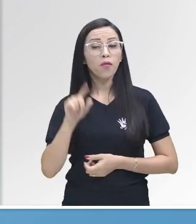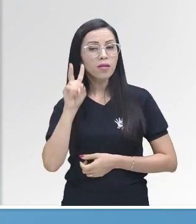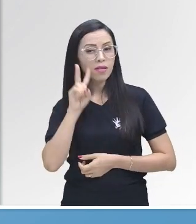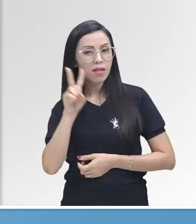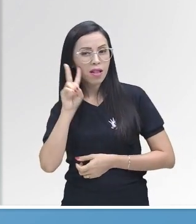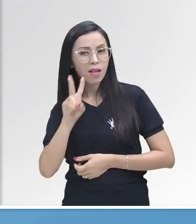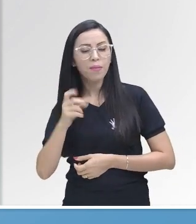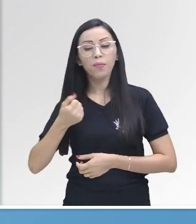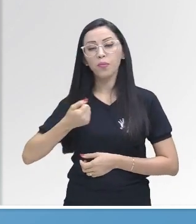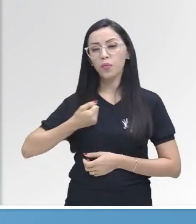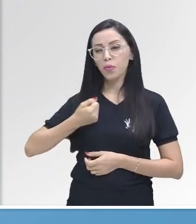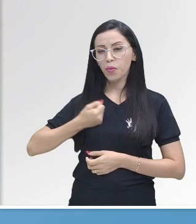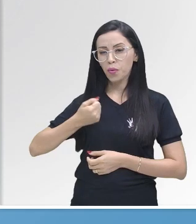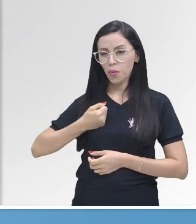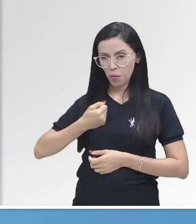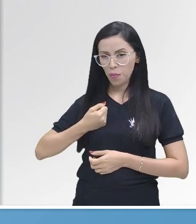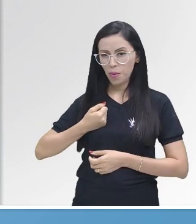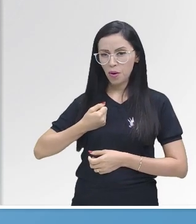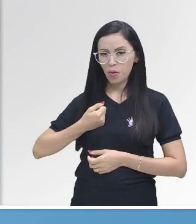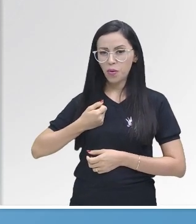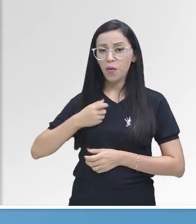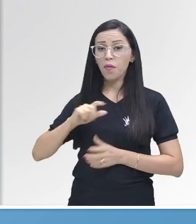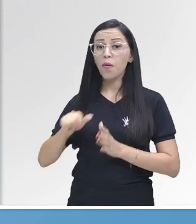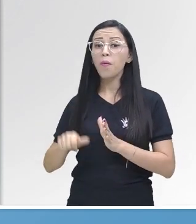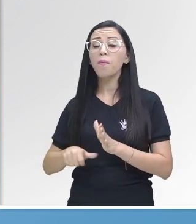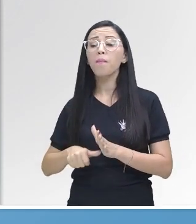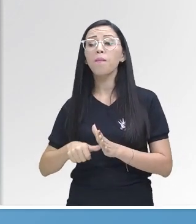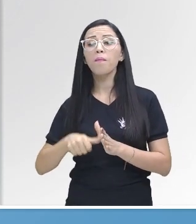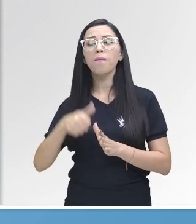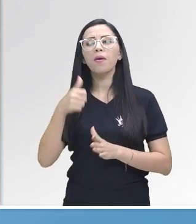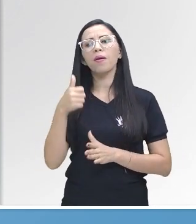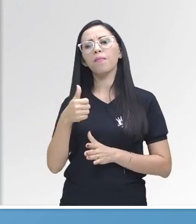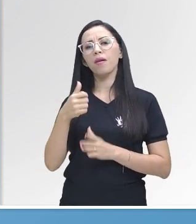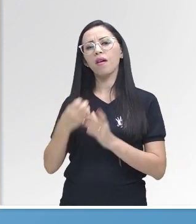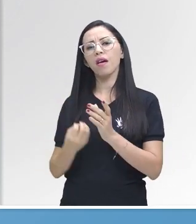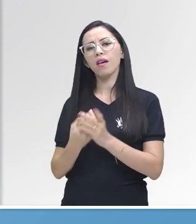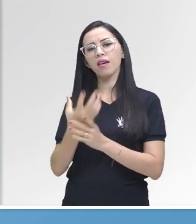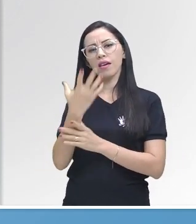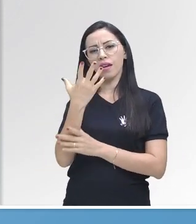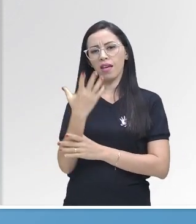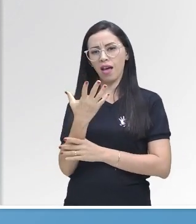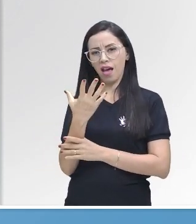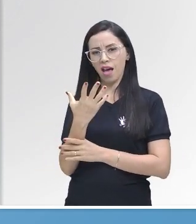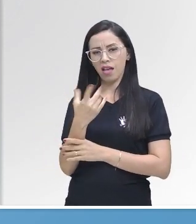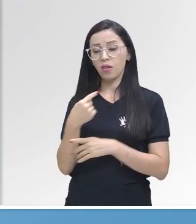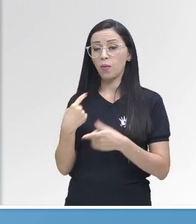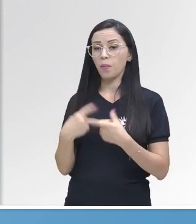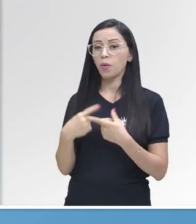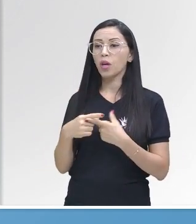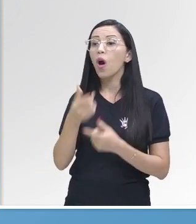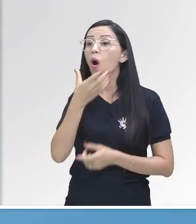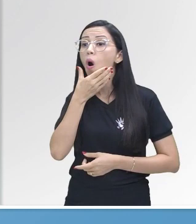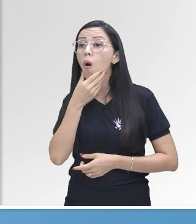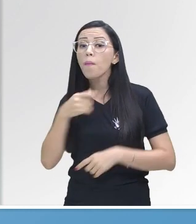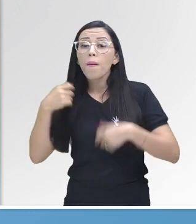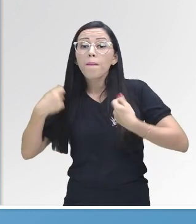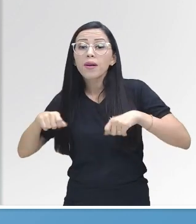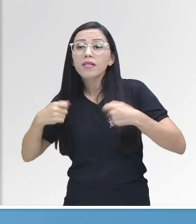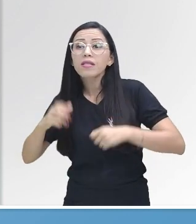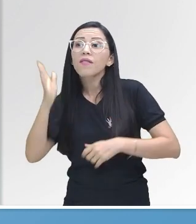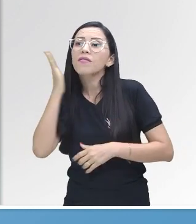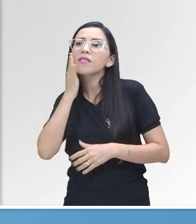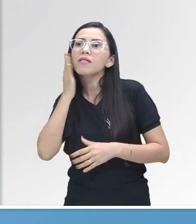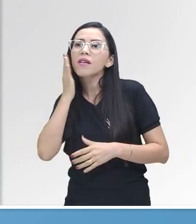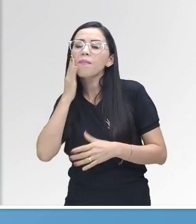números naturais foram os primeiros a serem criados pelo homem para quê? Para resolver suas necessidades de